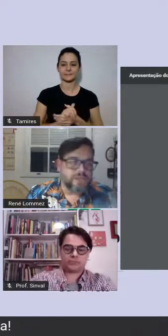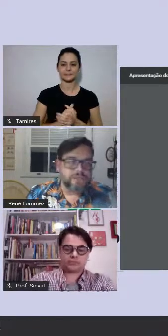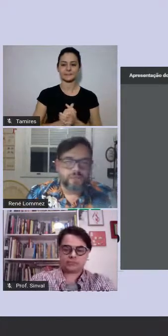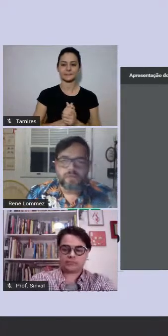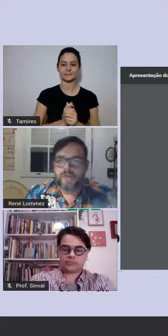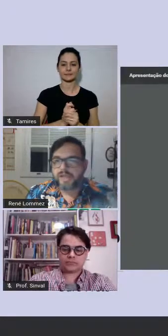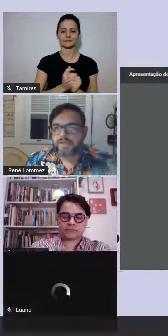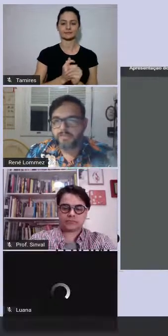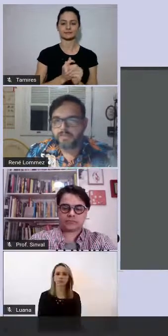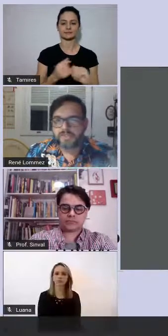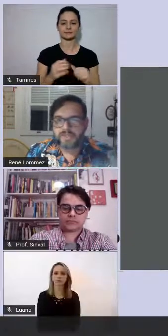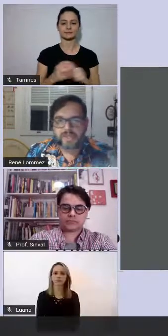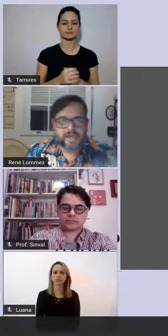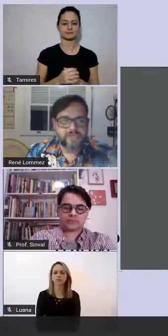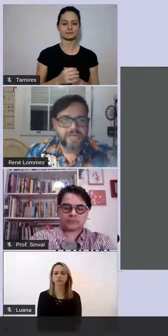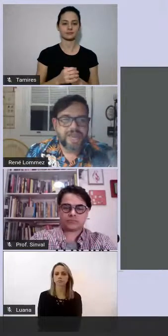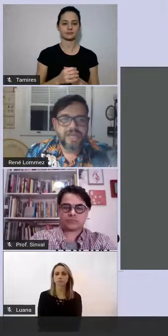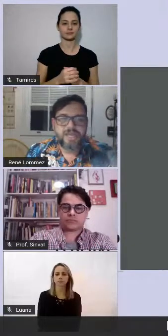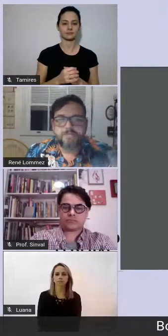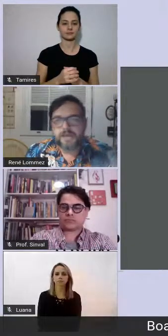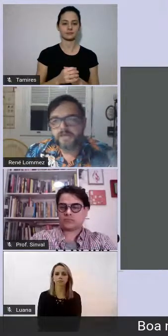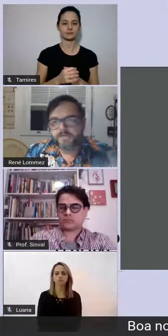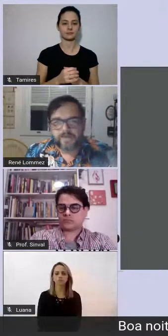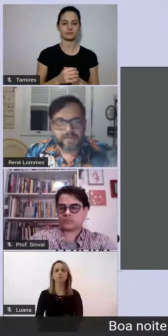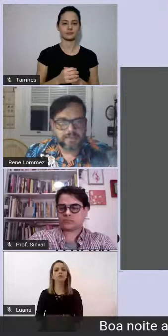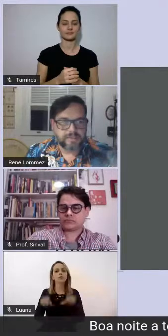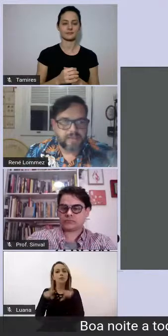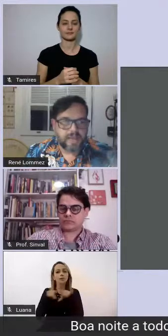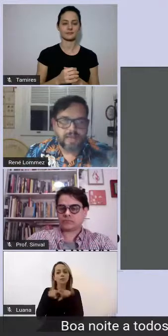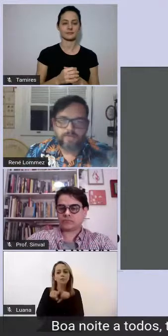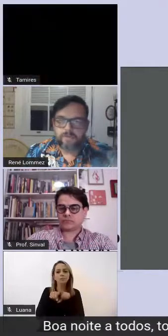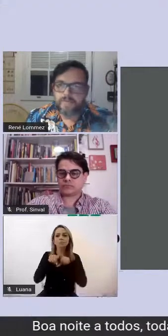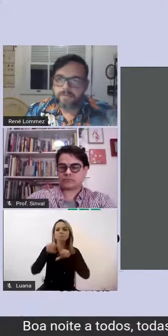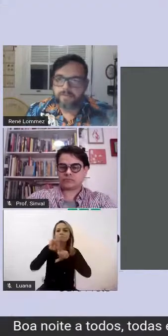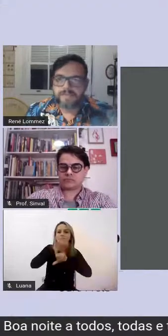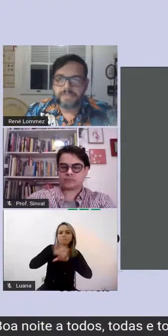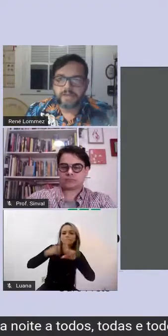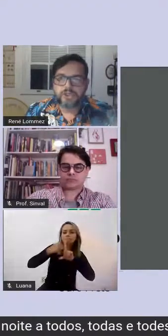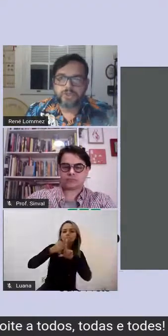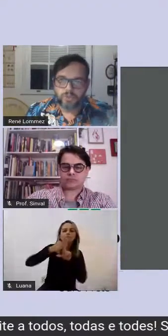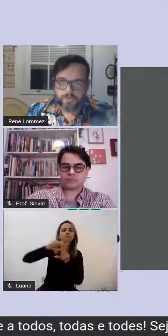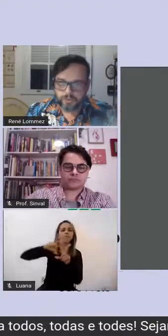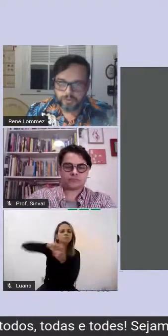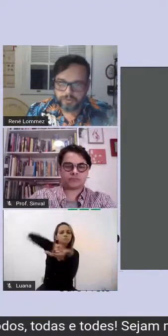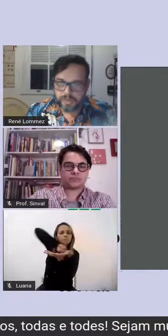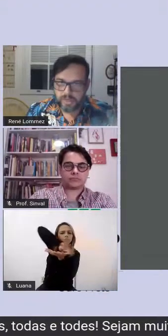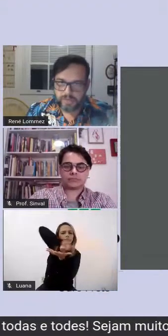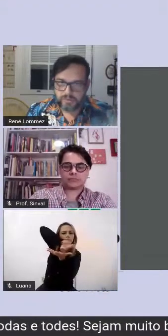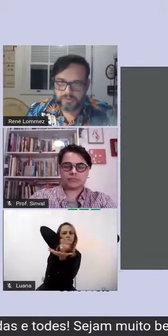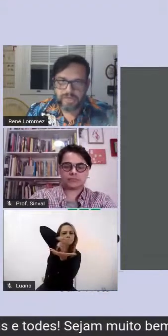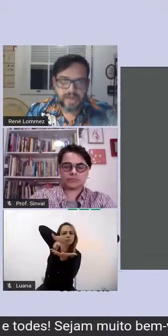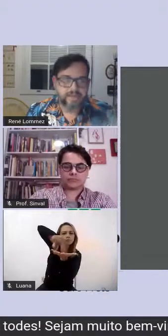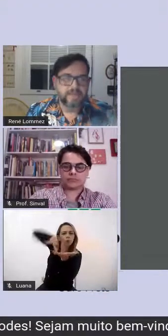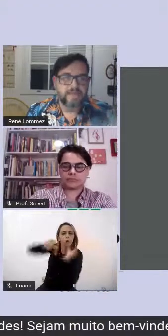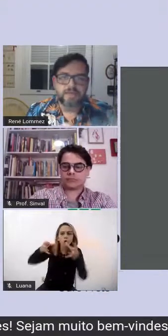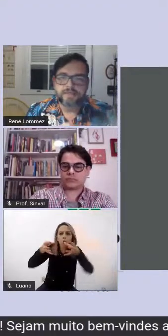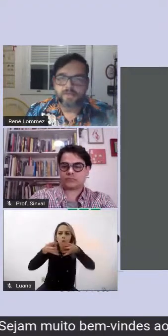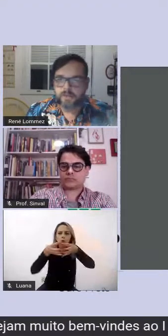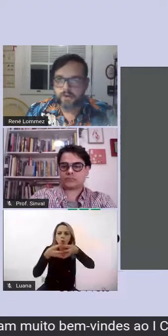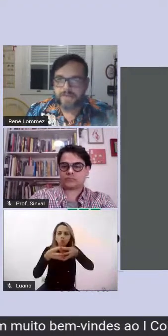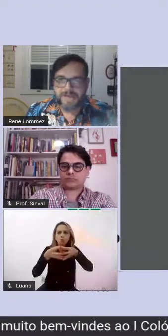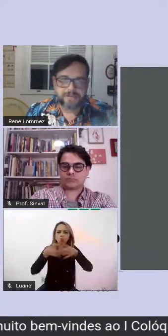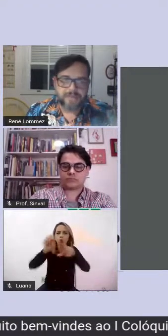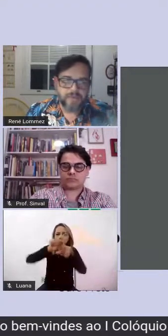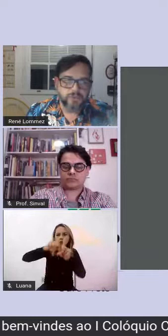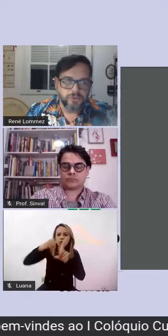Além disso, essa é uma sociedade que é hiperdiversa. Ela é formada por uma série de grupos sociais que